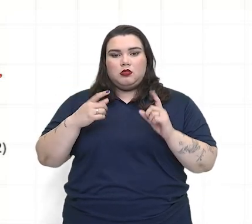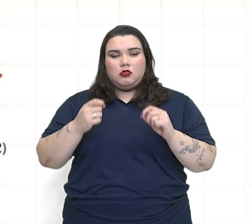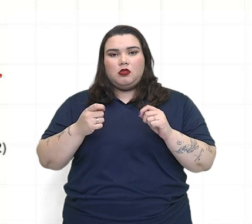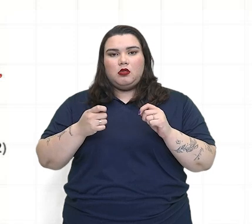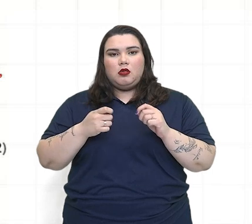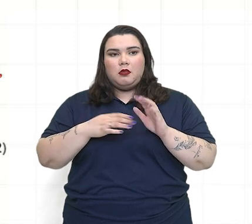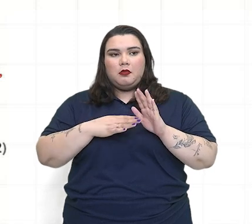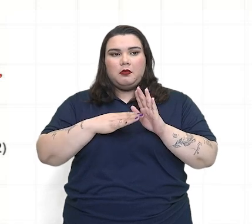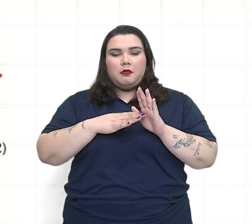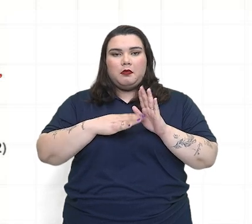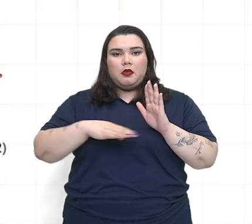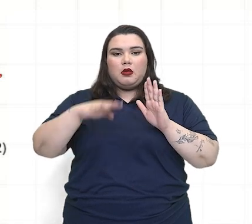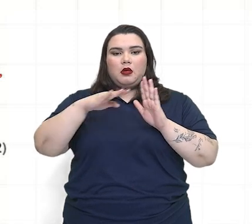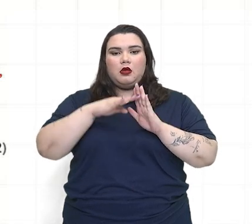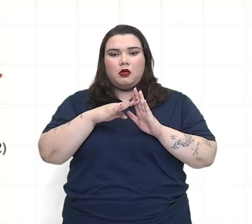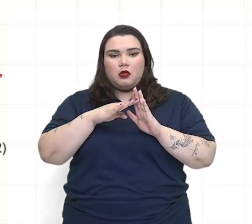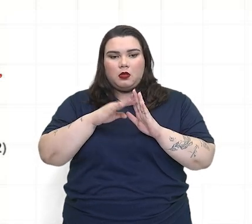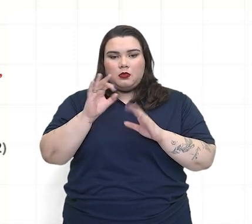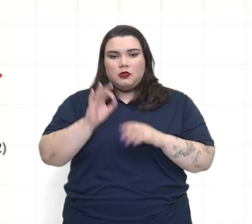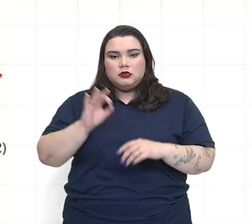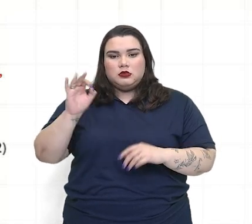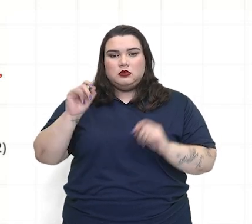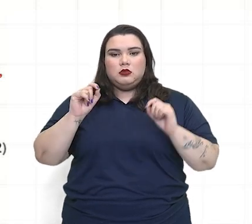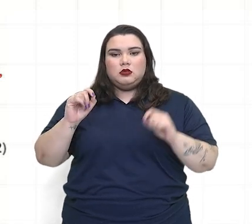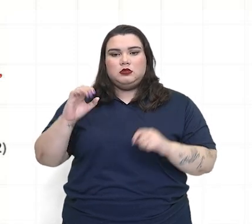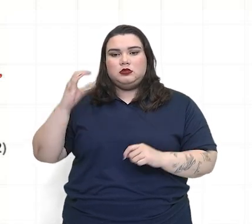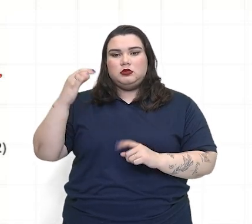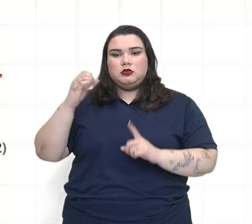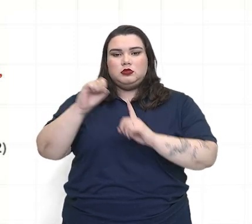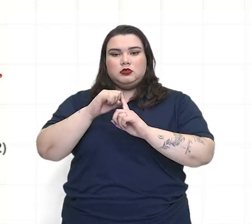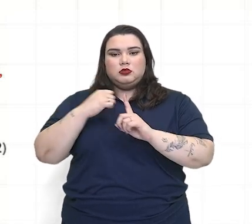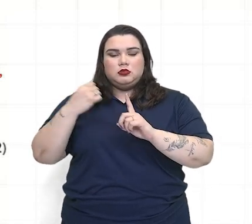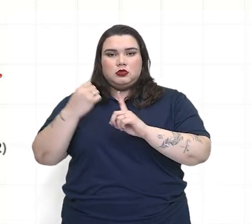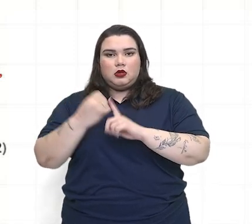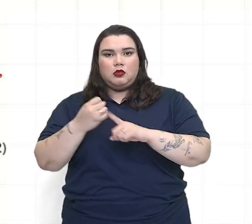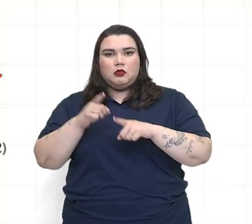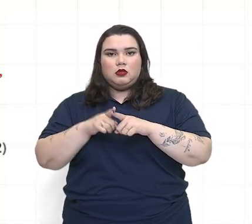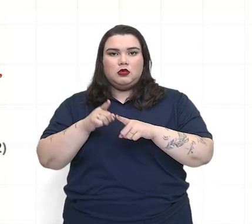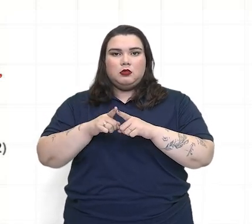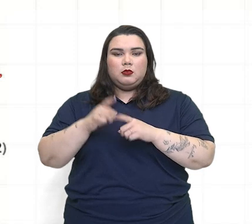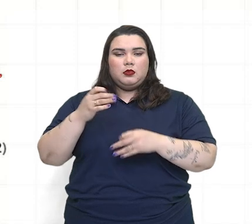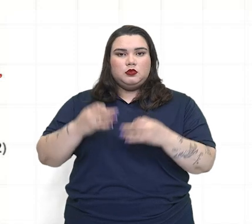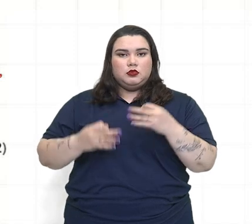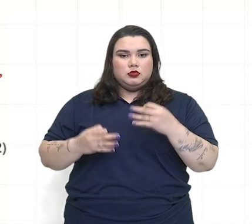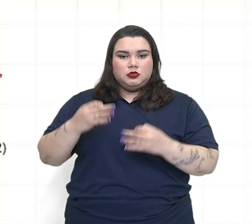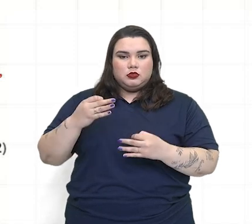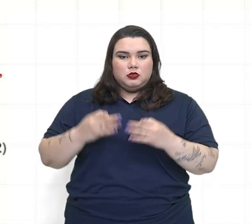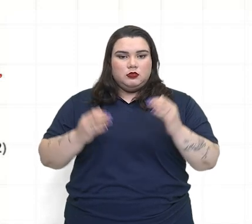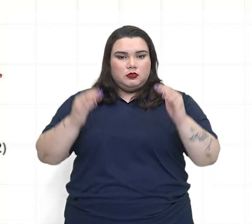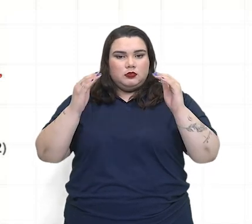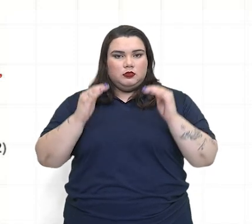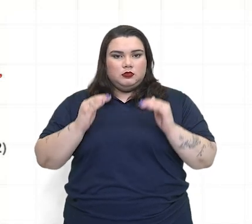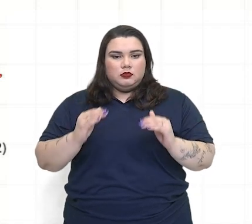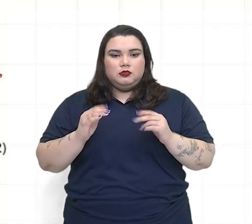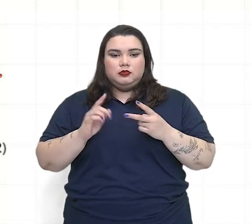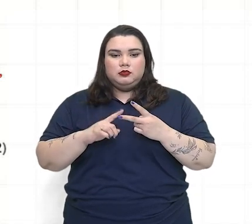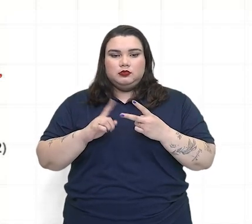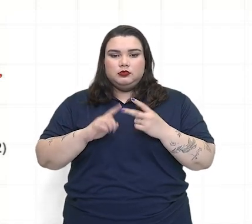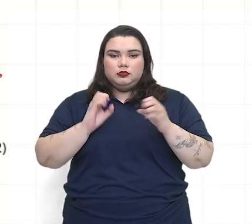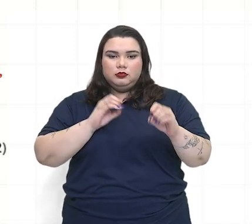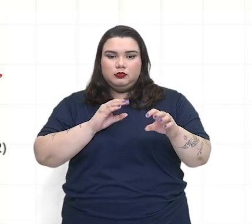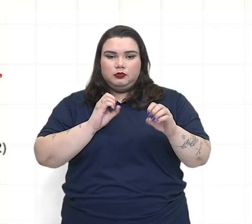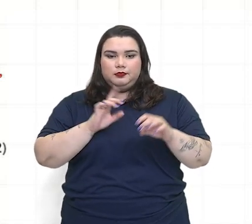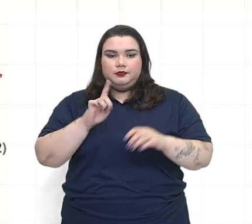maior porcentagem? Ciências sociais, negócios e direito. Seguida de quem? Nós temos aqui a educação